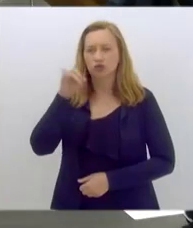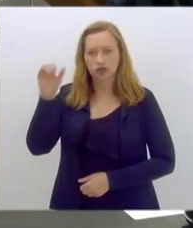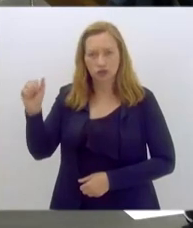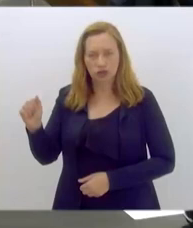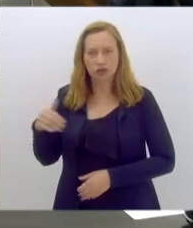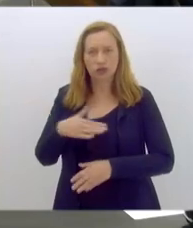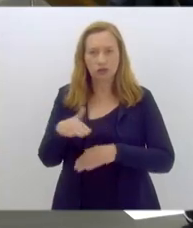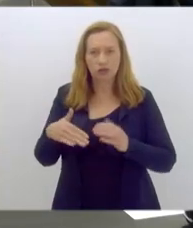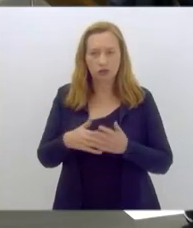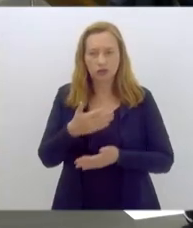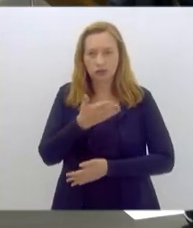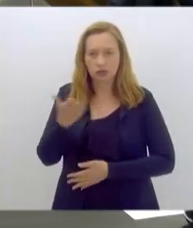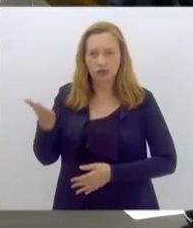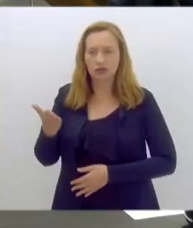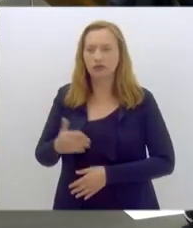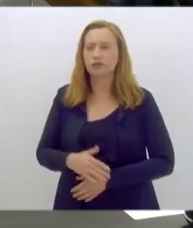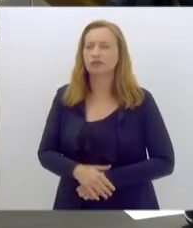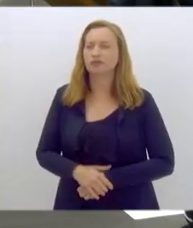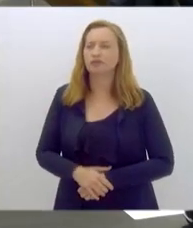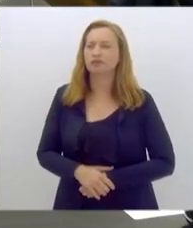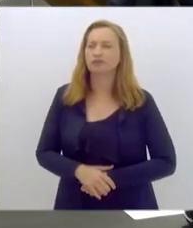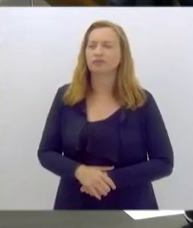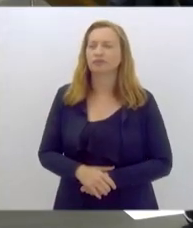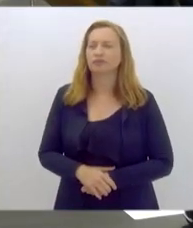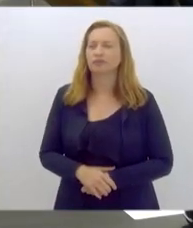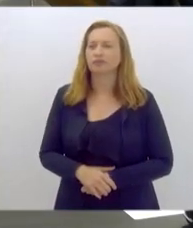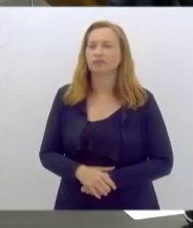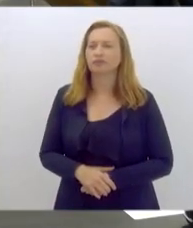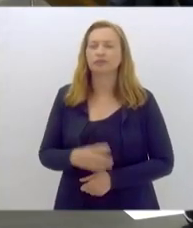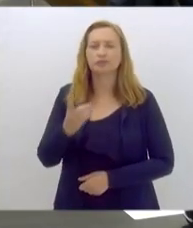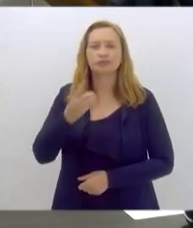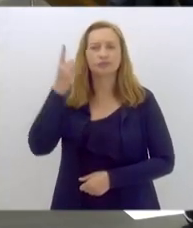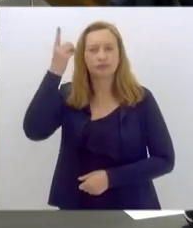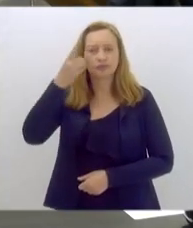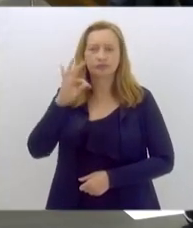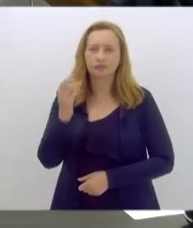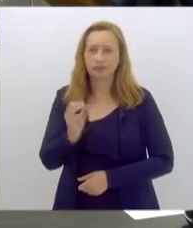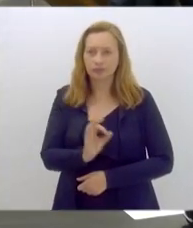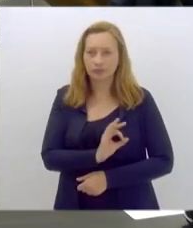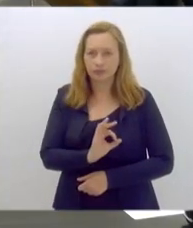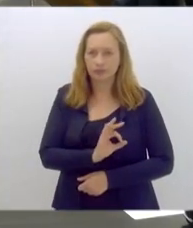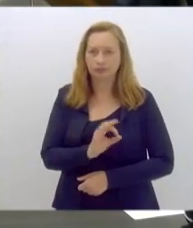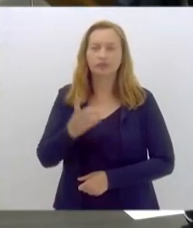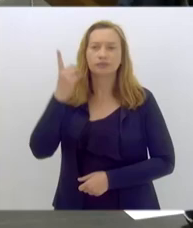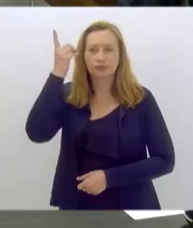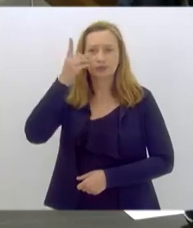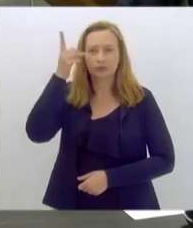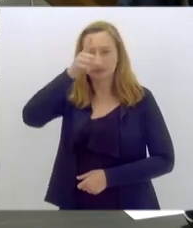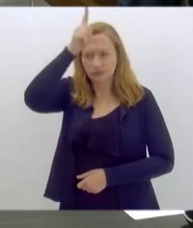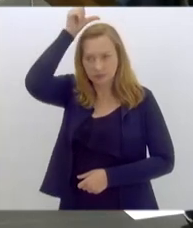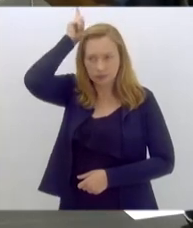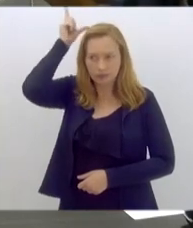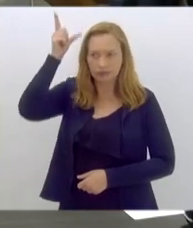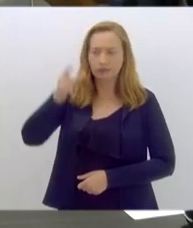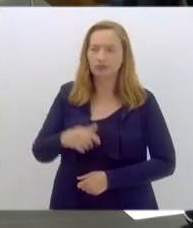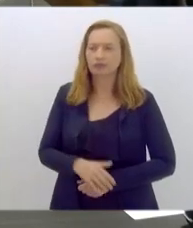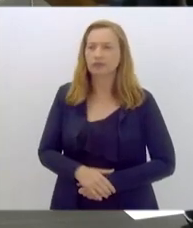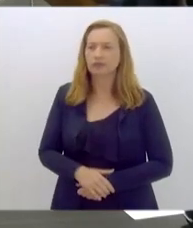bom dia a todos e a todas deputada Marta Deputado Luiz